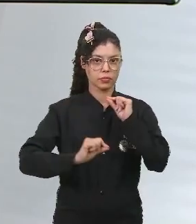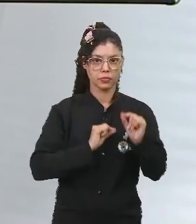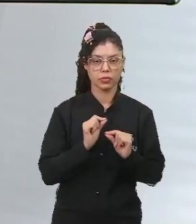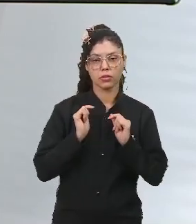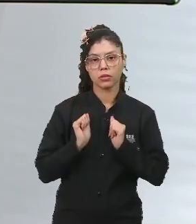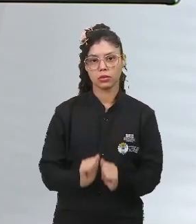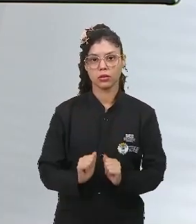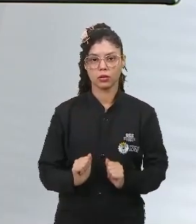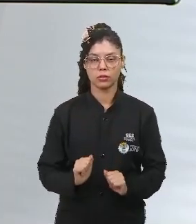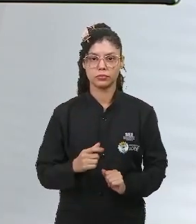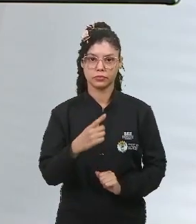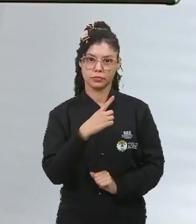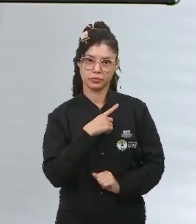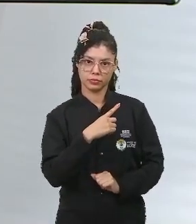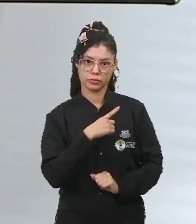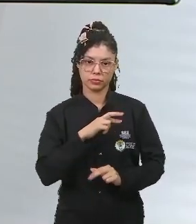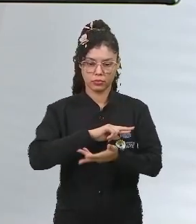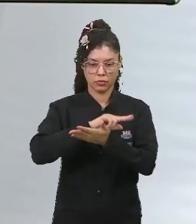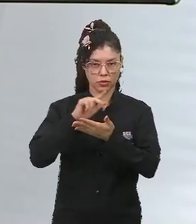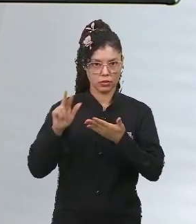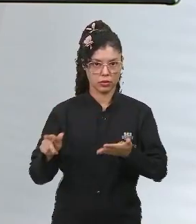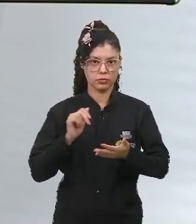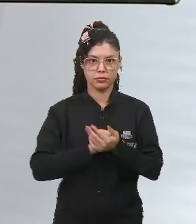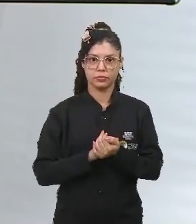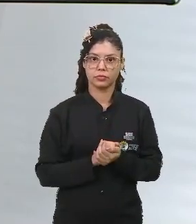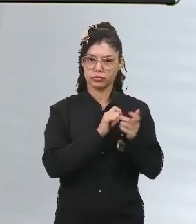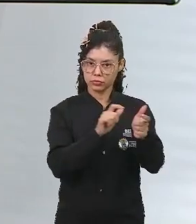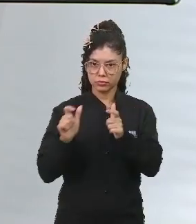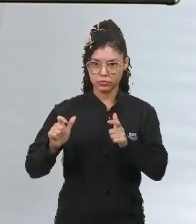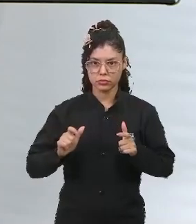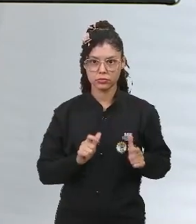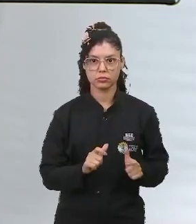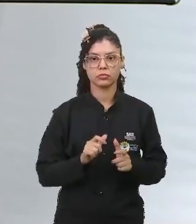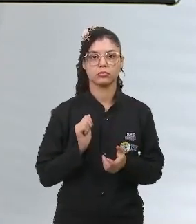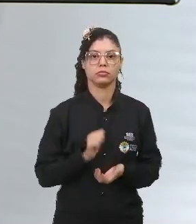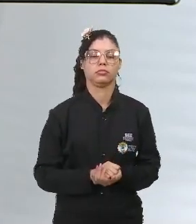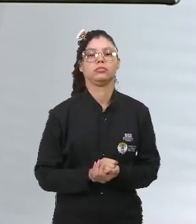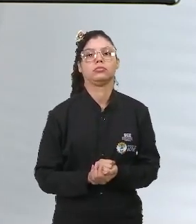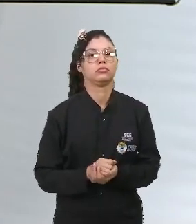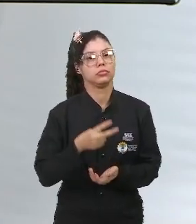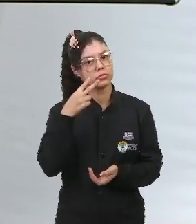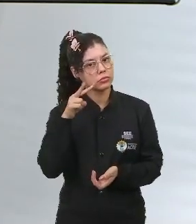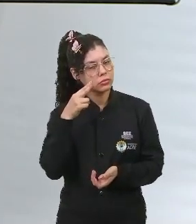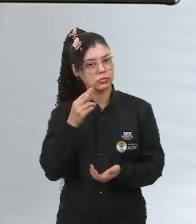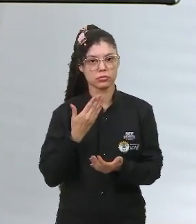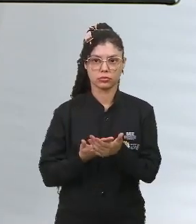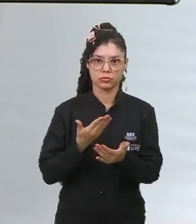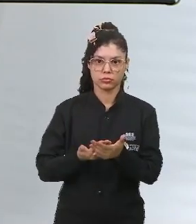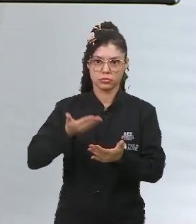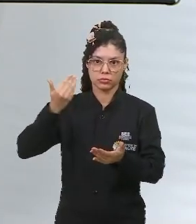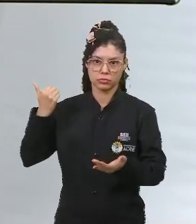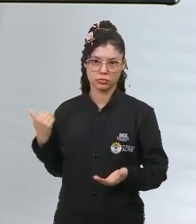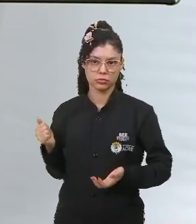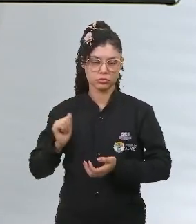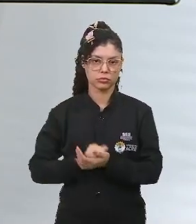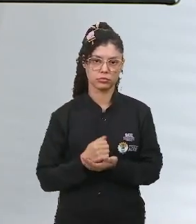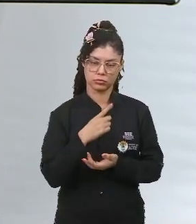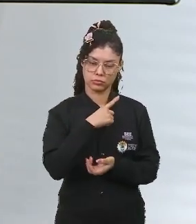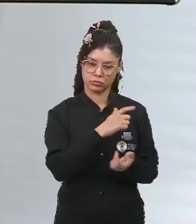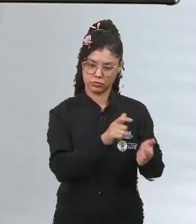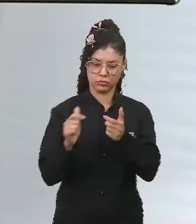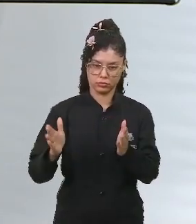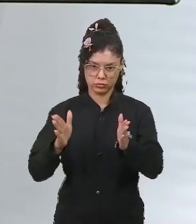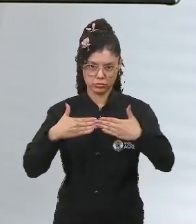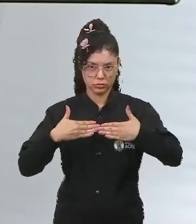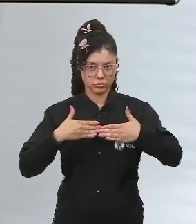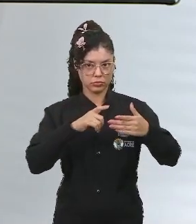pode acontecer em diversos lugares, Como a gente já viu nas aulas anteriores do primeiro semestre. Ela pode acontecer em um ambiente